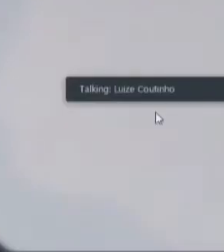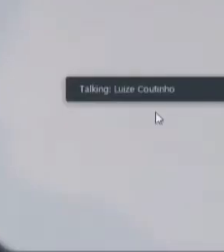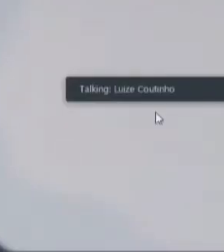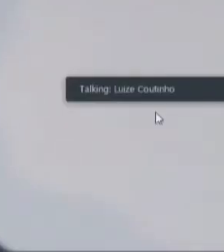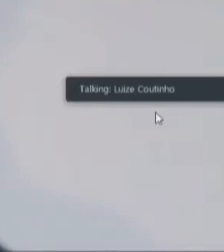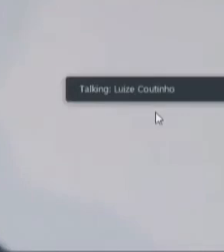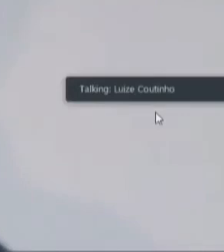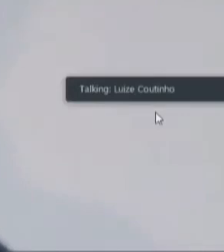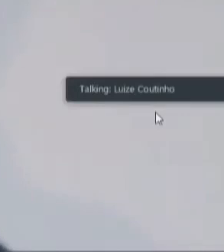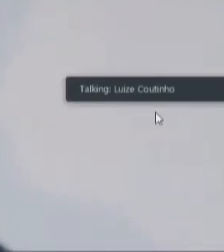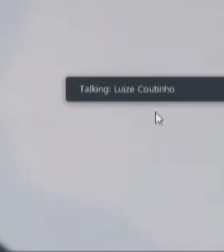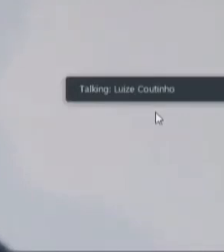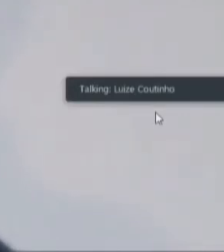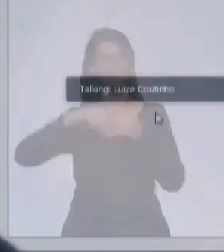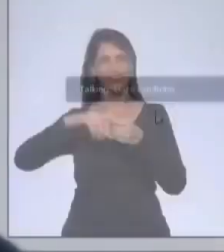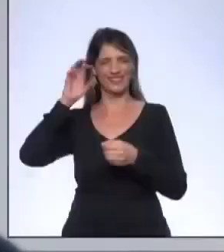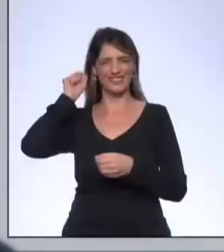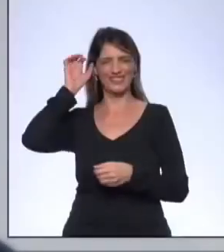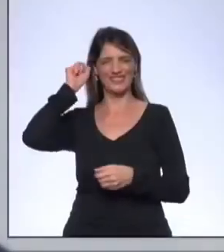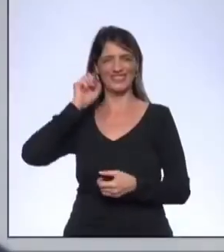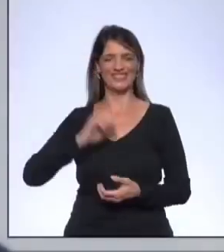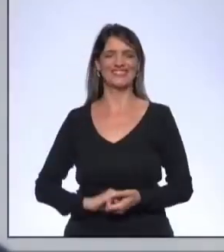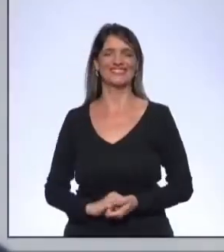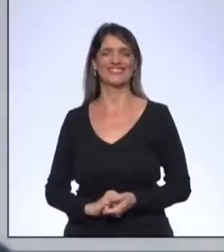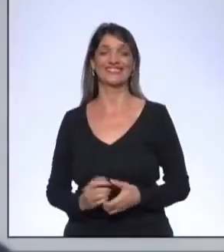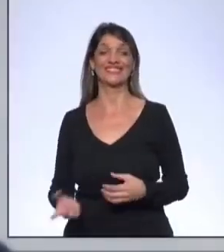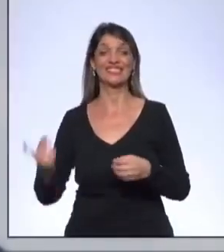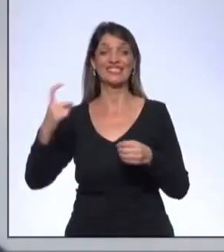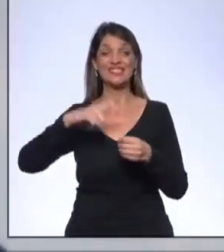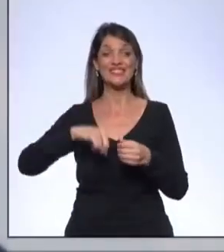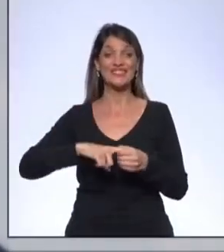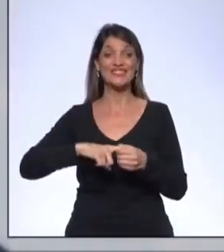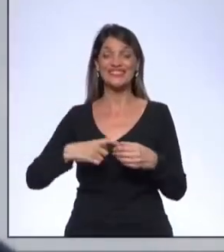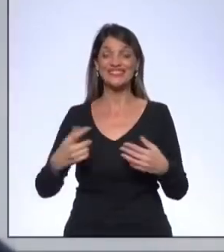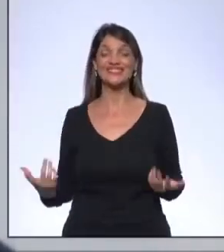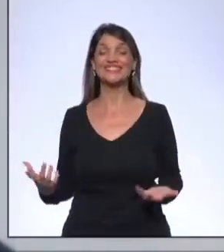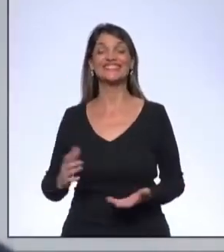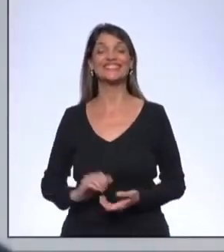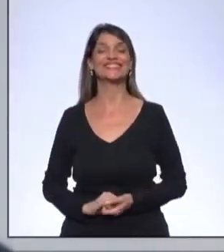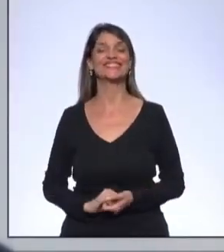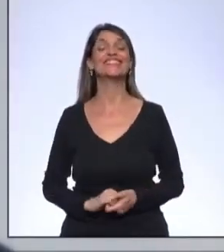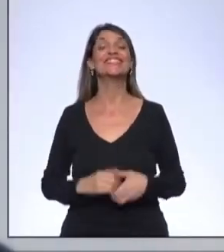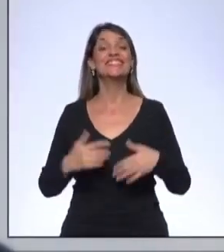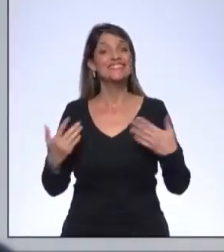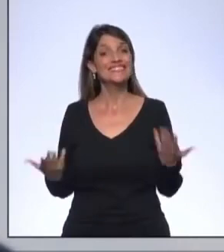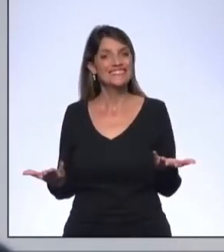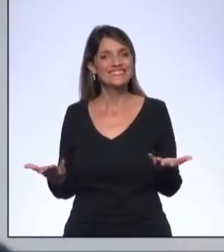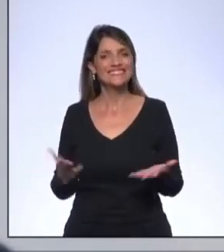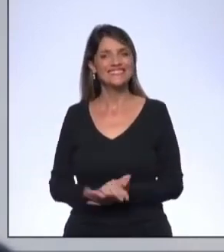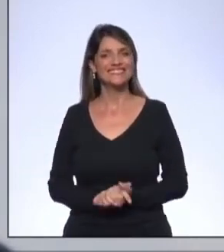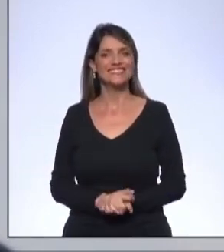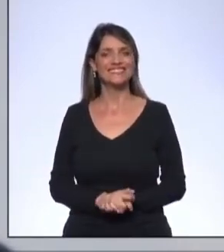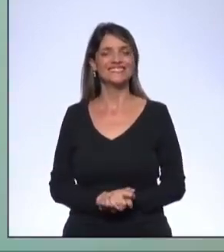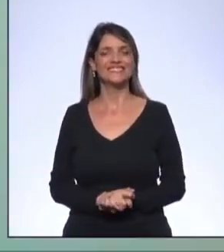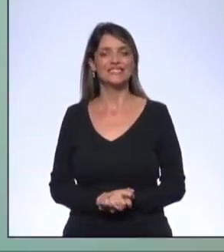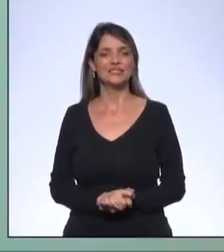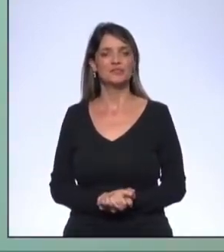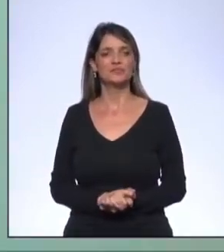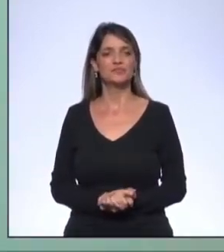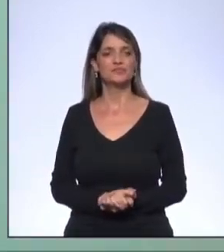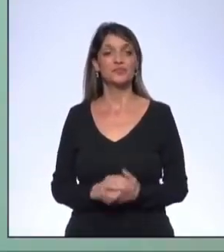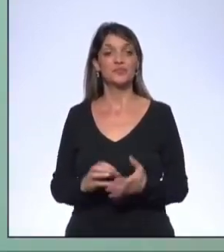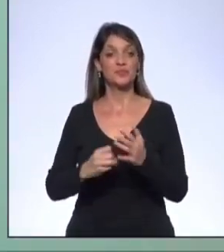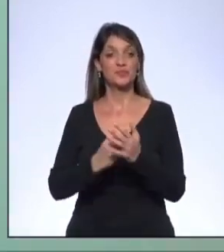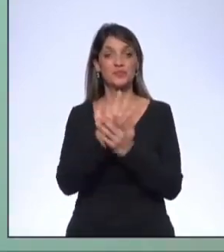Aí, agora sim, agora estamos com áudio. Então vamos lá, Naina, voltamos. Pessoal, Bom, muitas interações